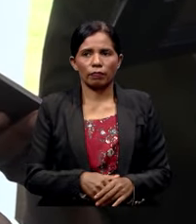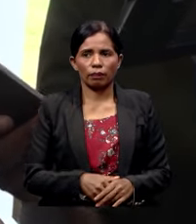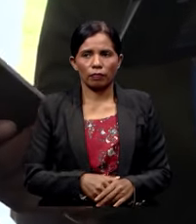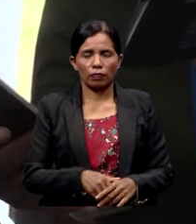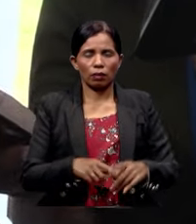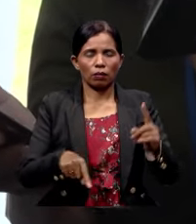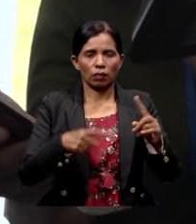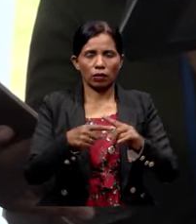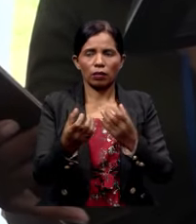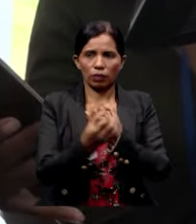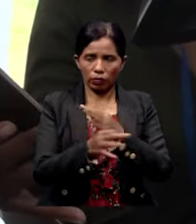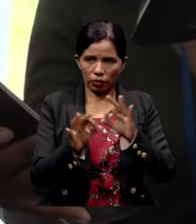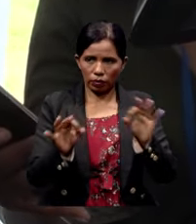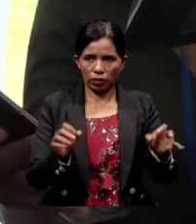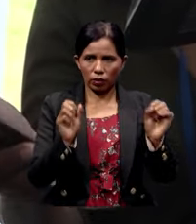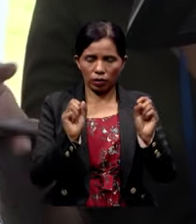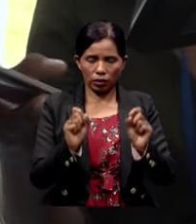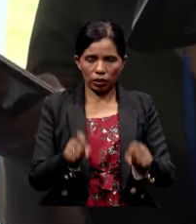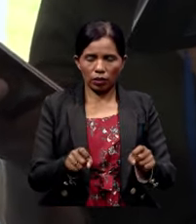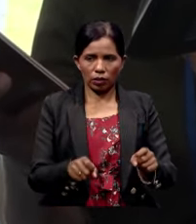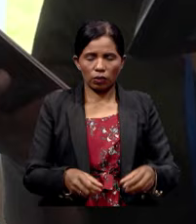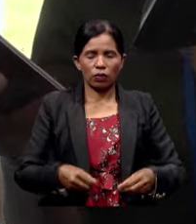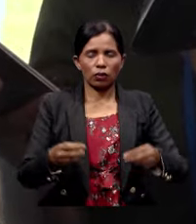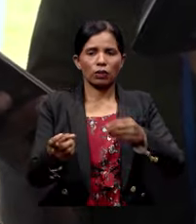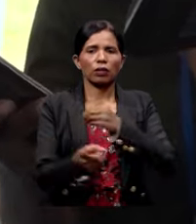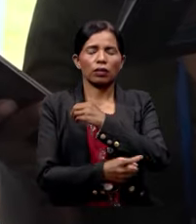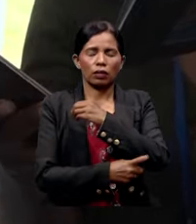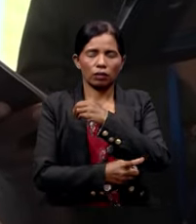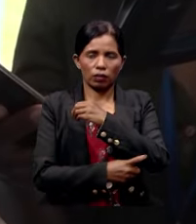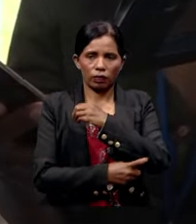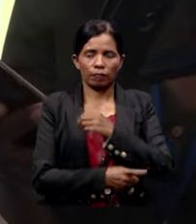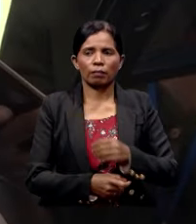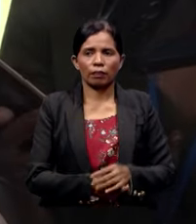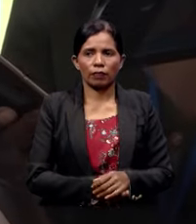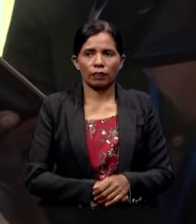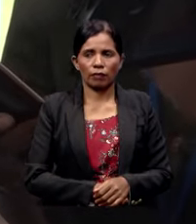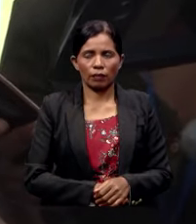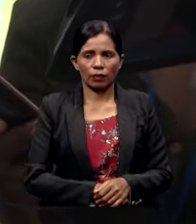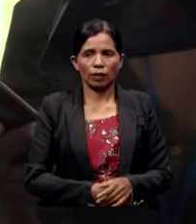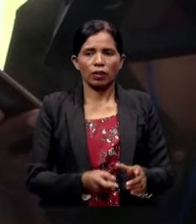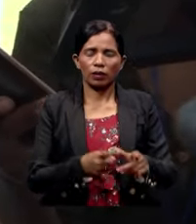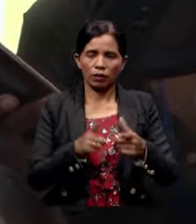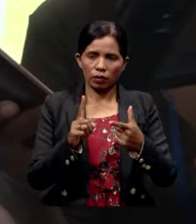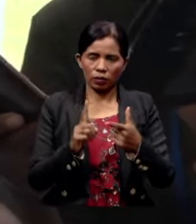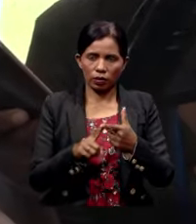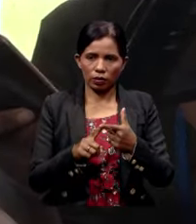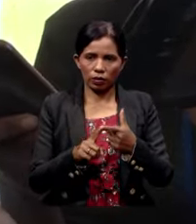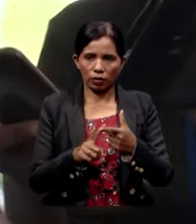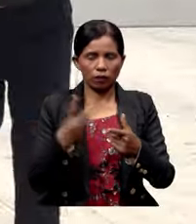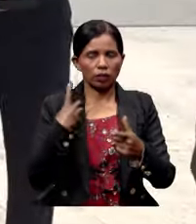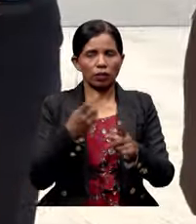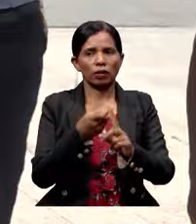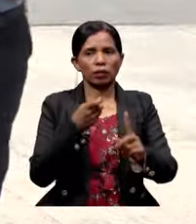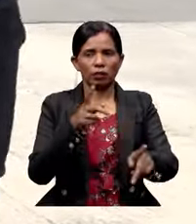Bahira kondo hotu tinggi aplika sanksi disiplinar. Nebe atu detalya, depois liu husi itanya